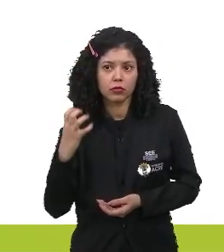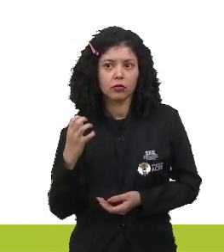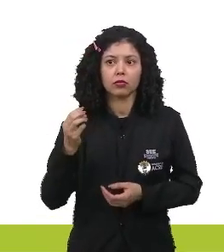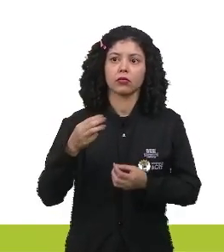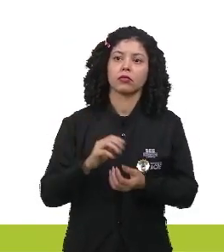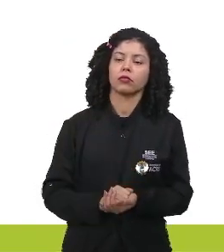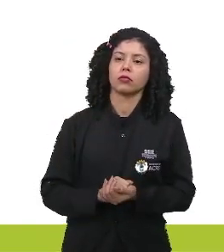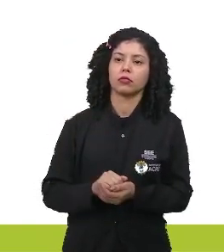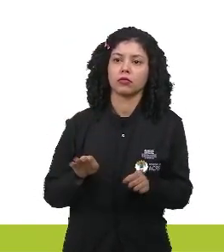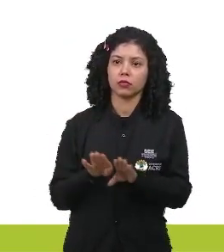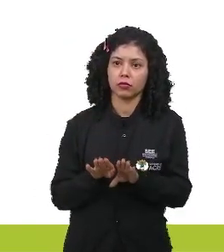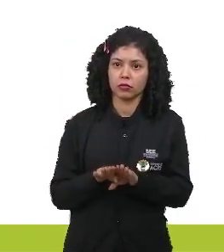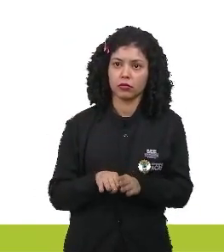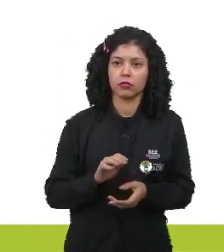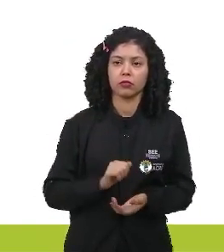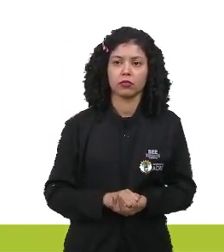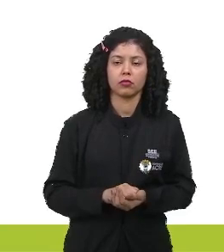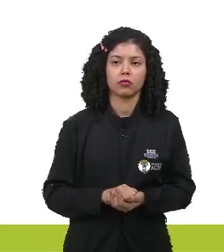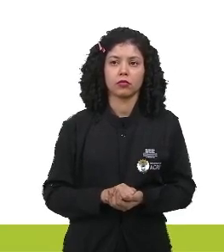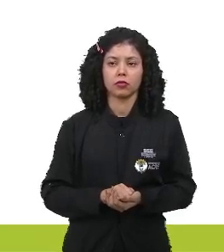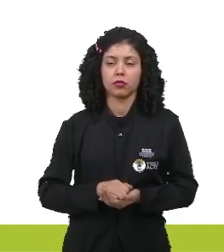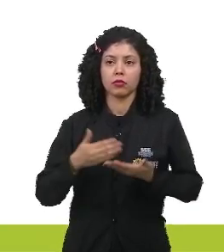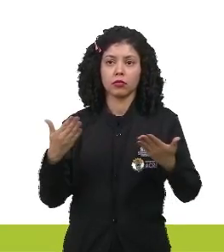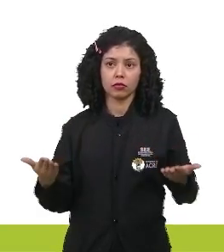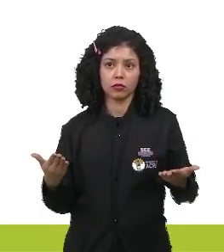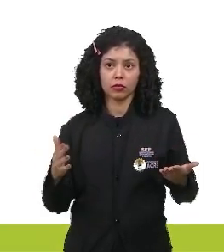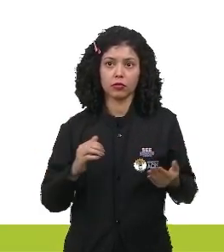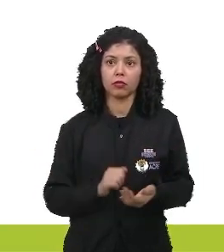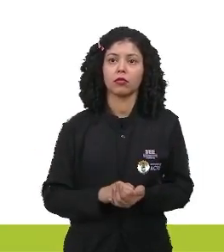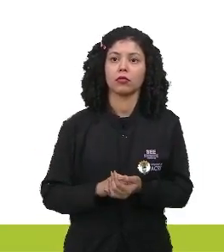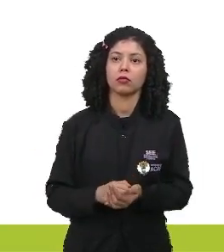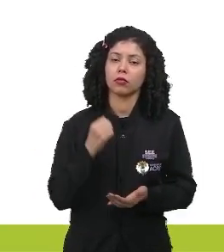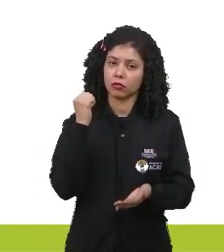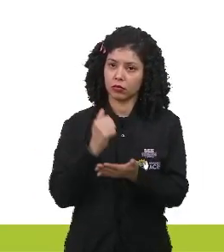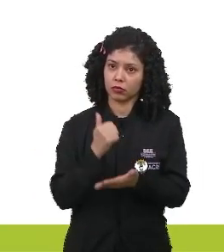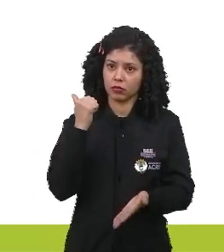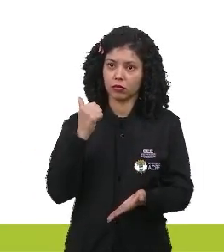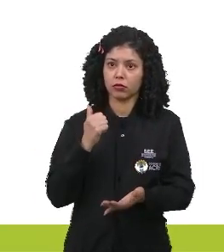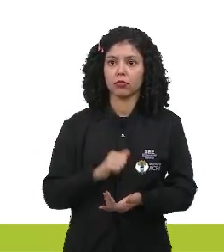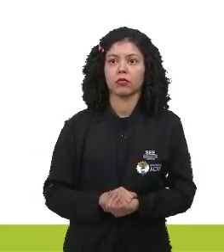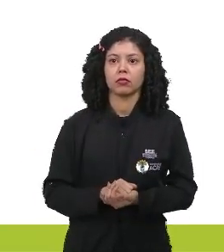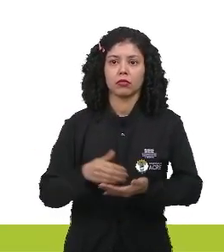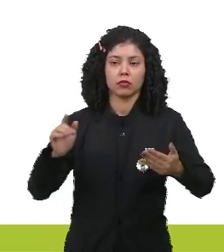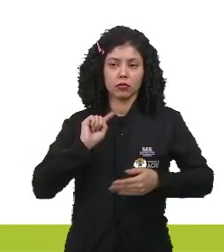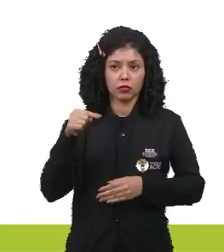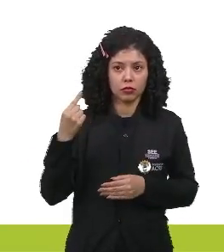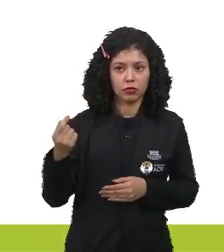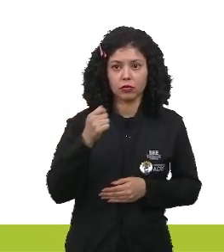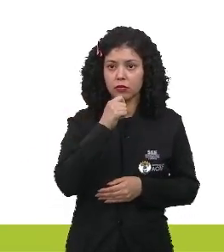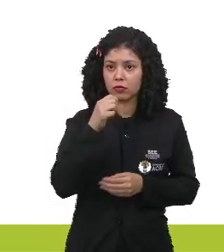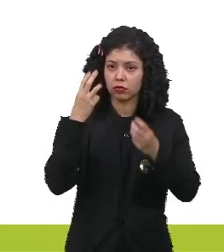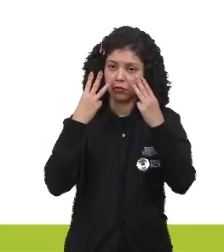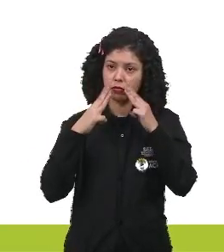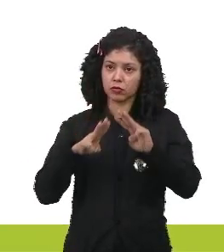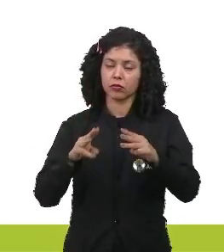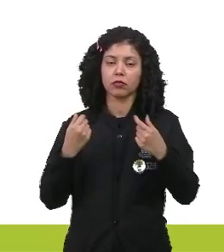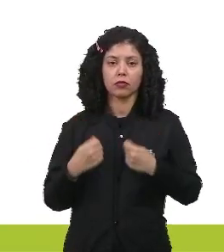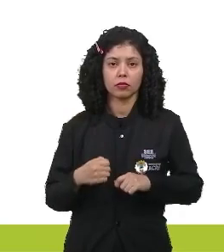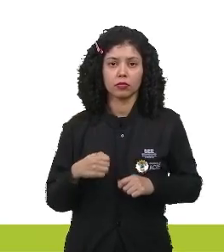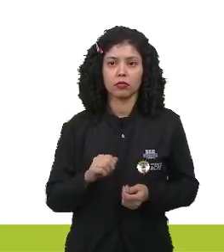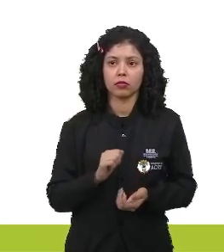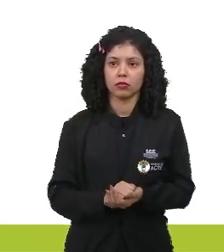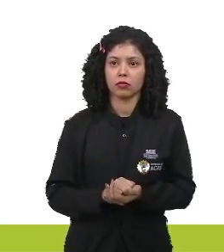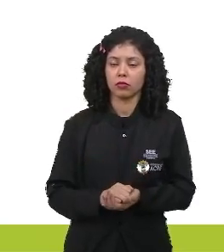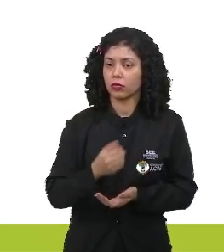Robs Lock montesque e Rousseau são os contratualistas então após Maquiavel deve citar